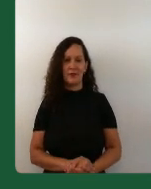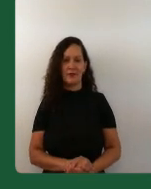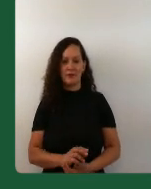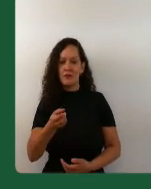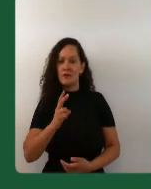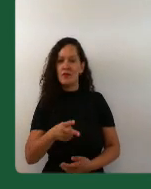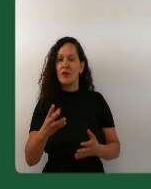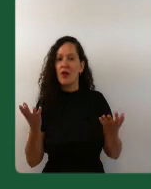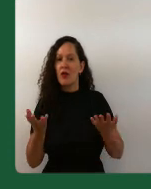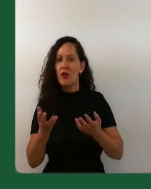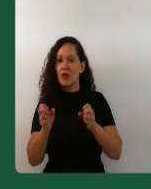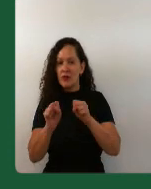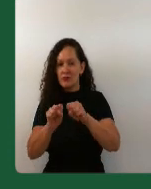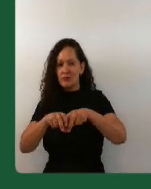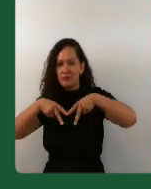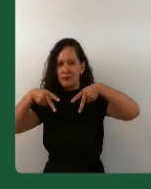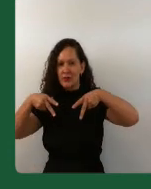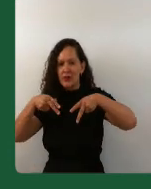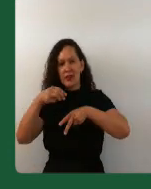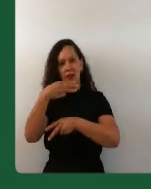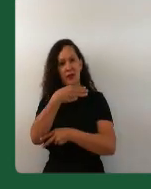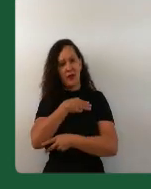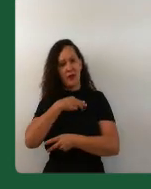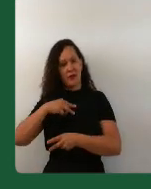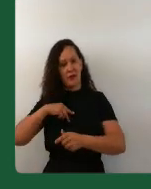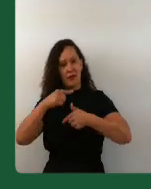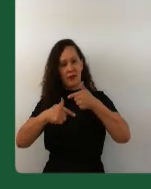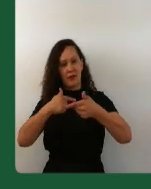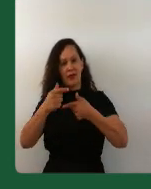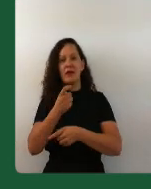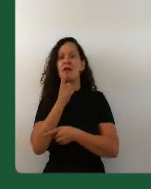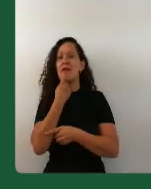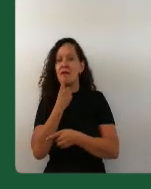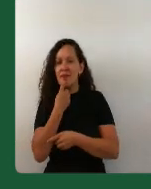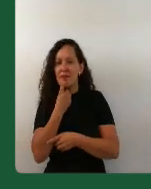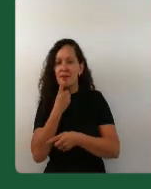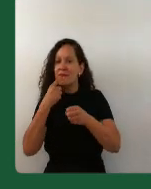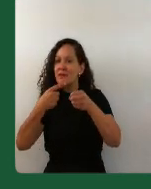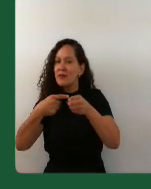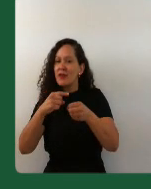Seguiremos agora com a mesa MPT em Campinas.